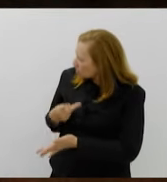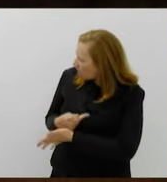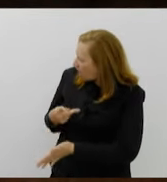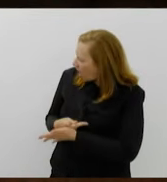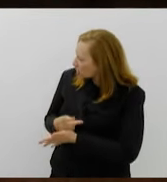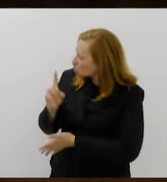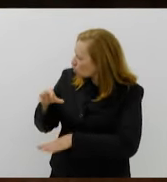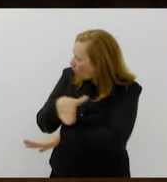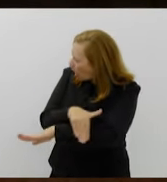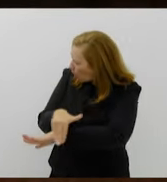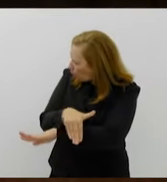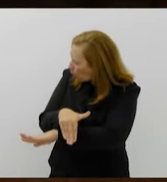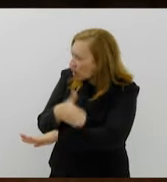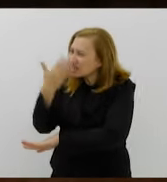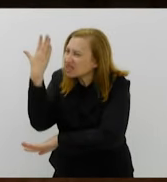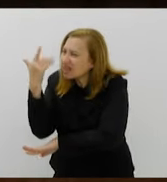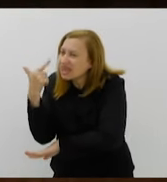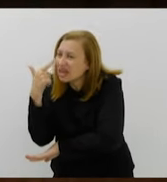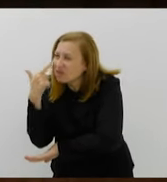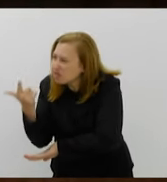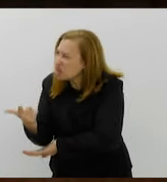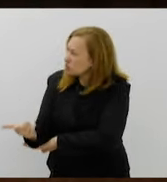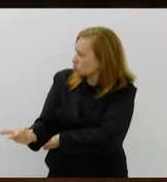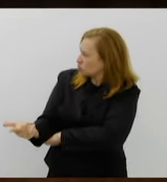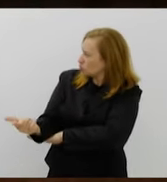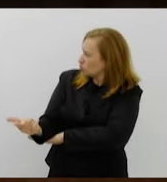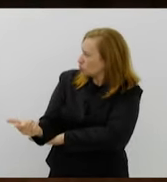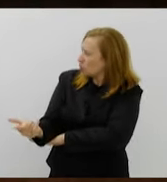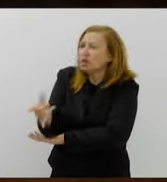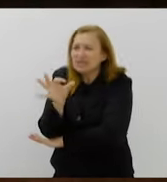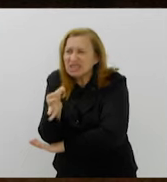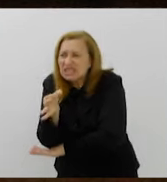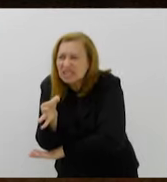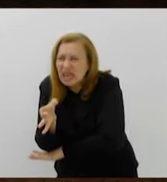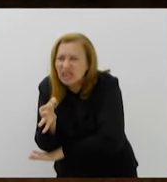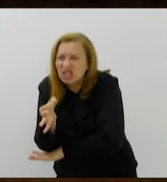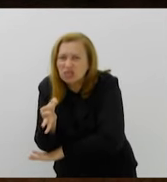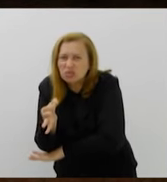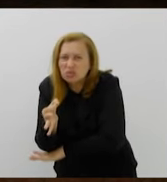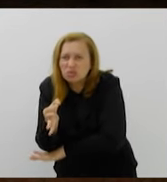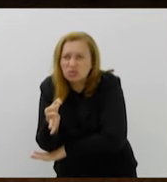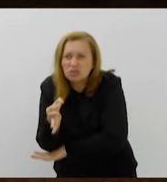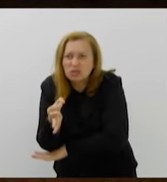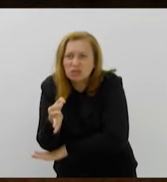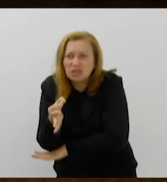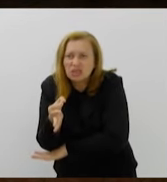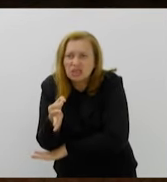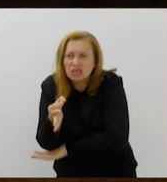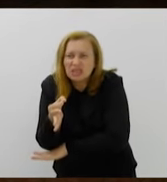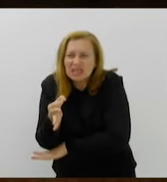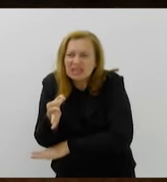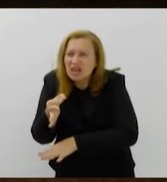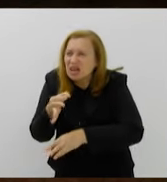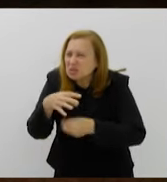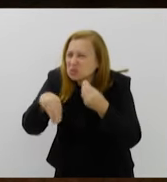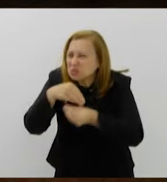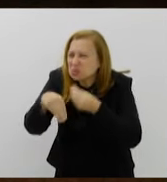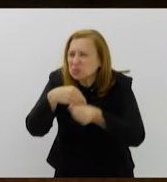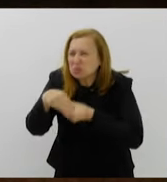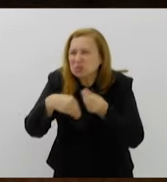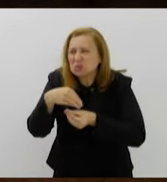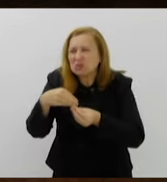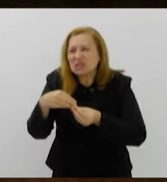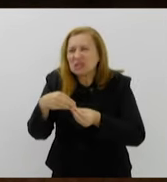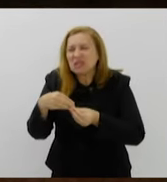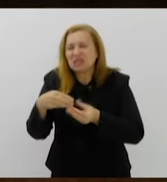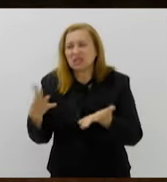a rua que está vendo eh de fato essa desorganização dentro do governo